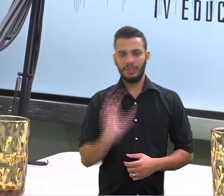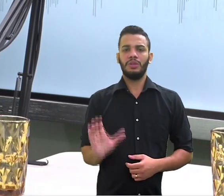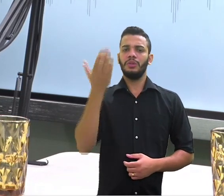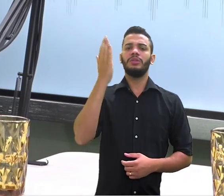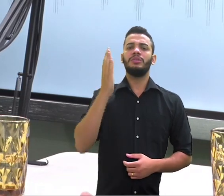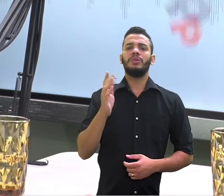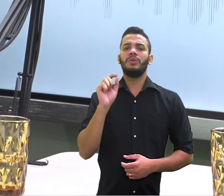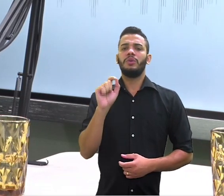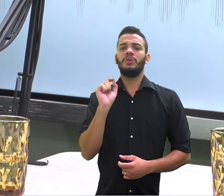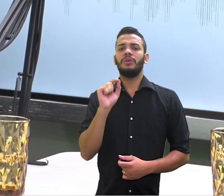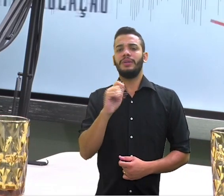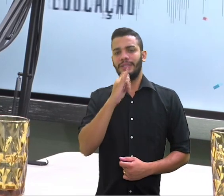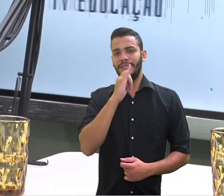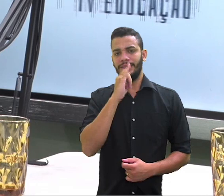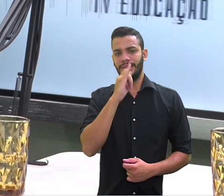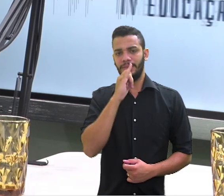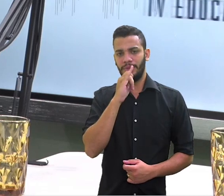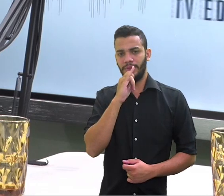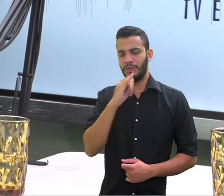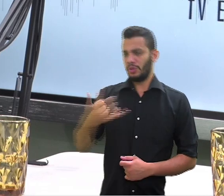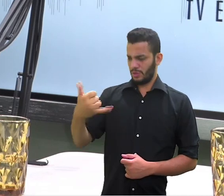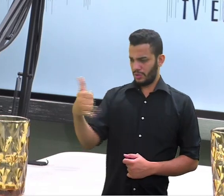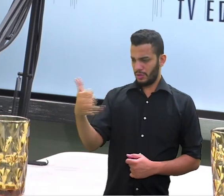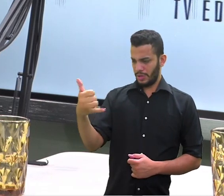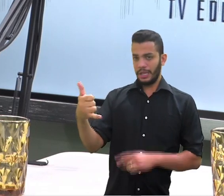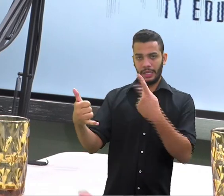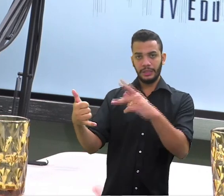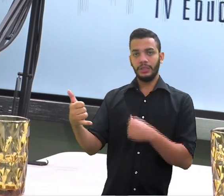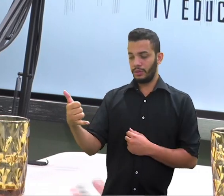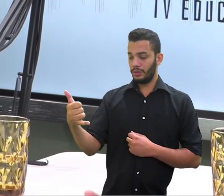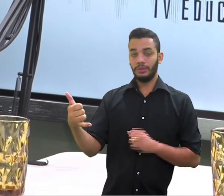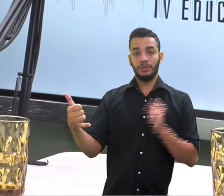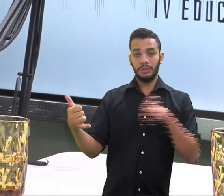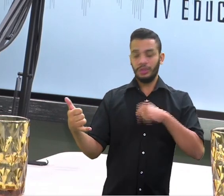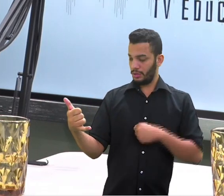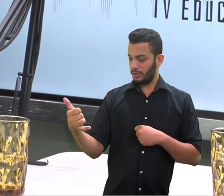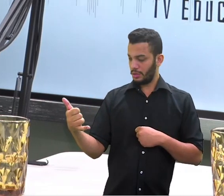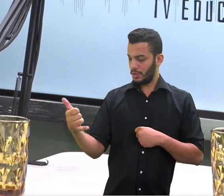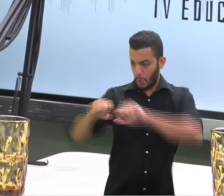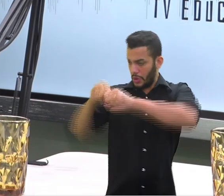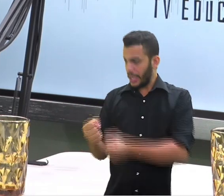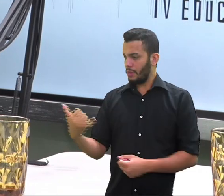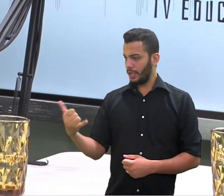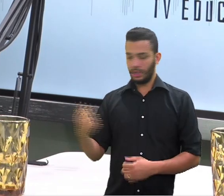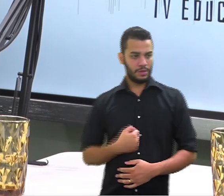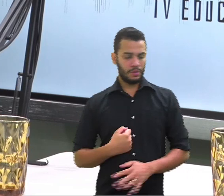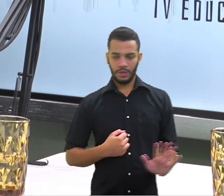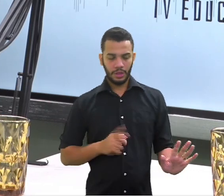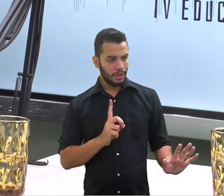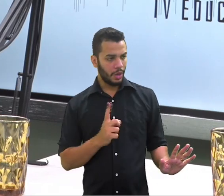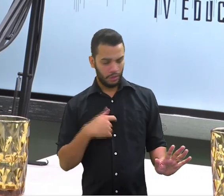não? É porque ele é meu. Mas a carteira é sua. Por que você quebra? Ele tem que ter aquela visão, isso é meu